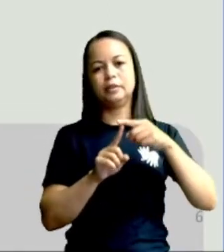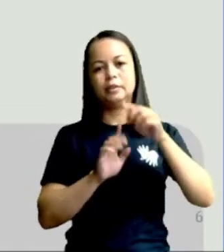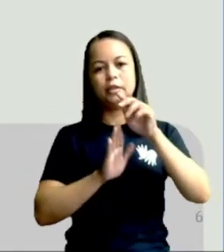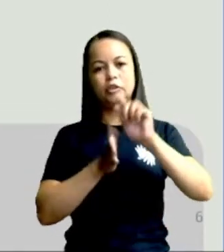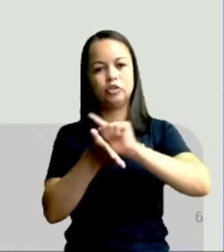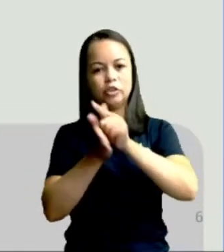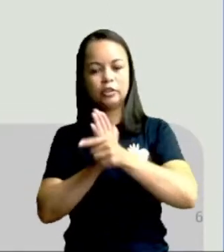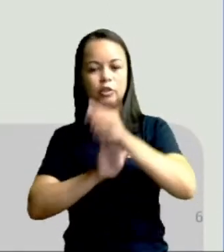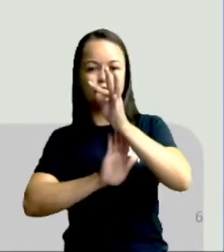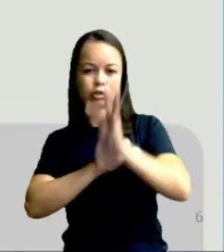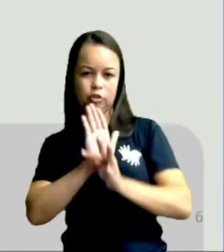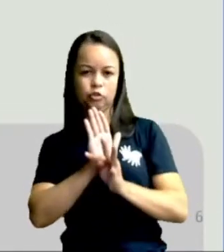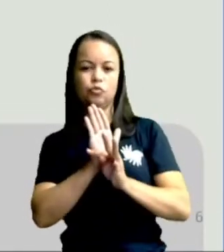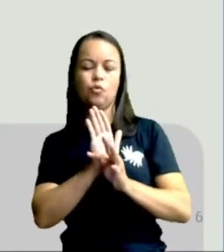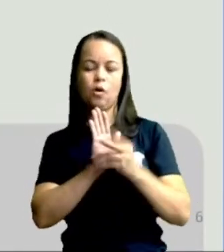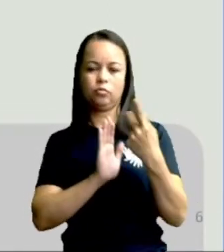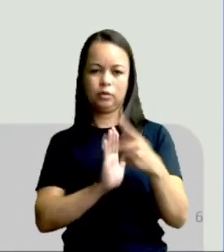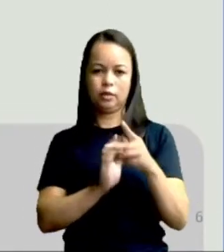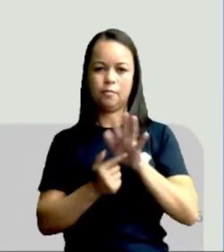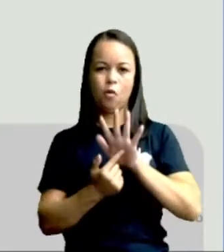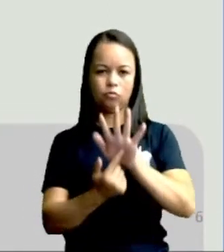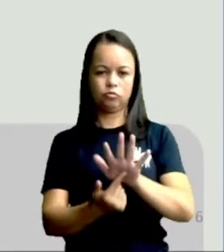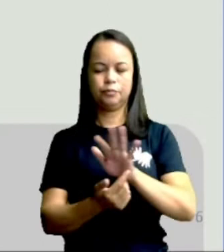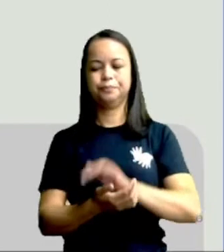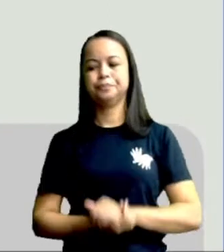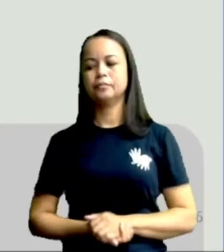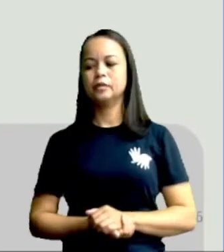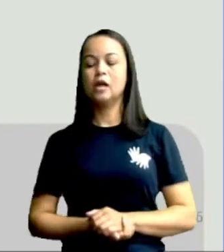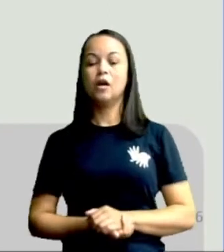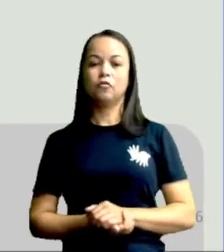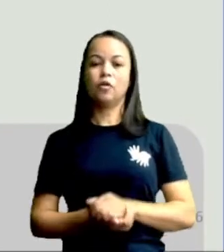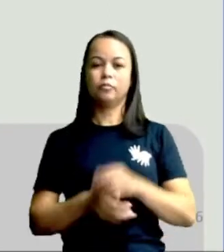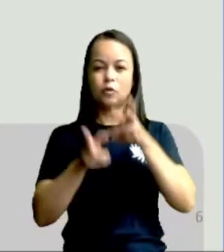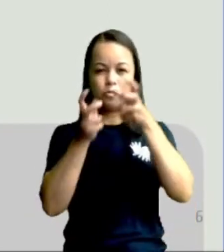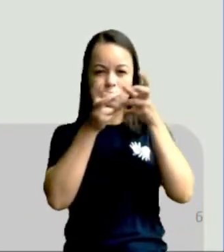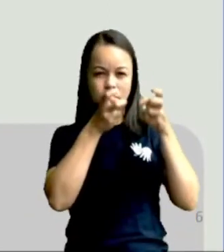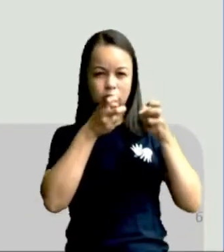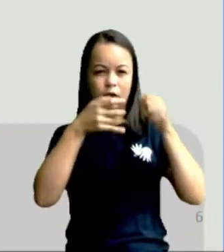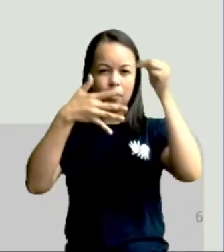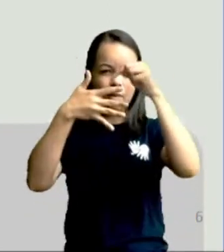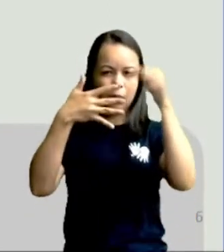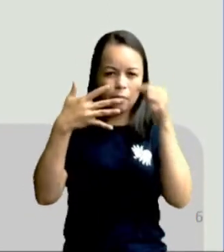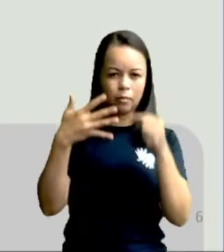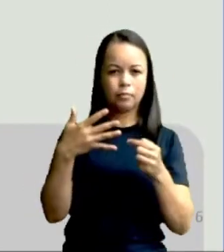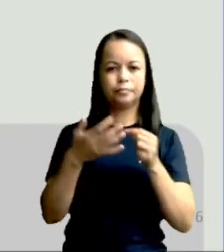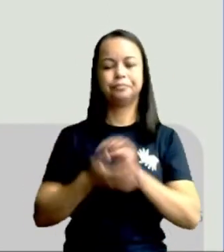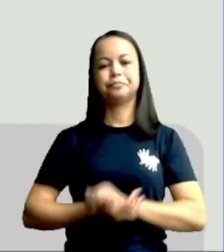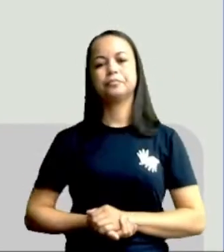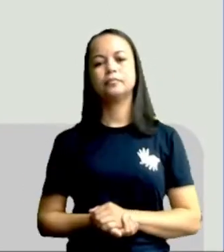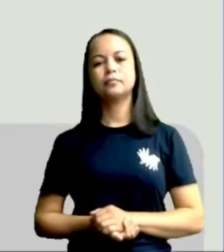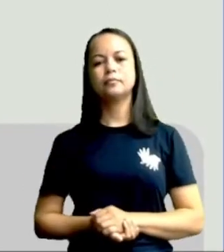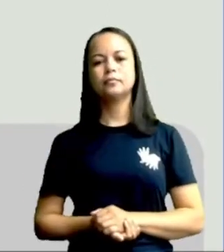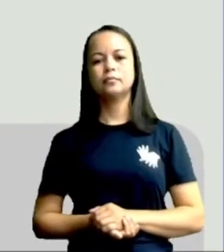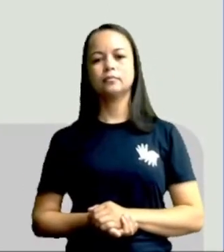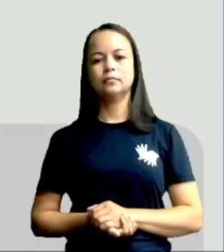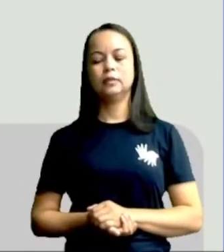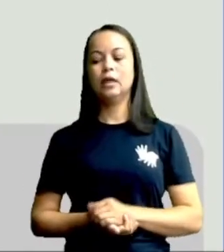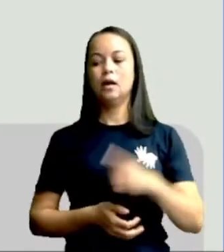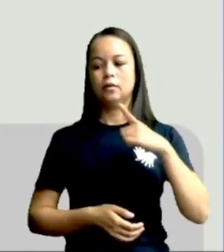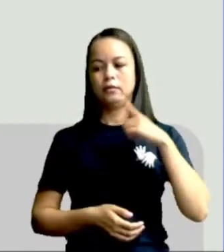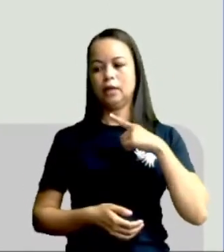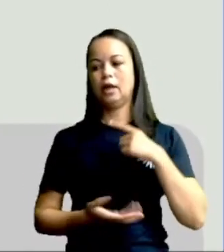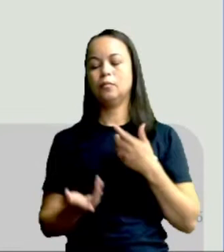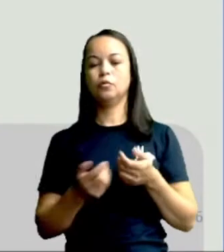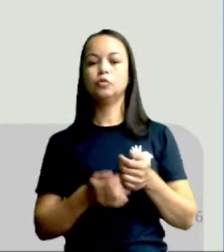os gêneros que apresentam o tipo textual. Vamos ver cada um deles, gente. Temos aqui narrativo,